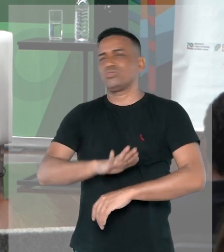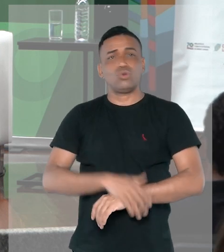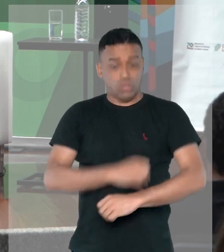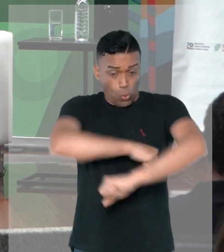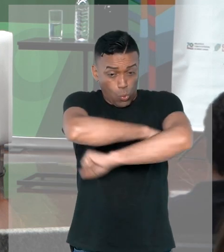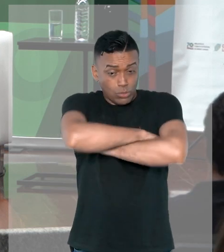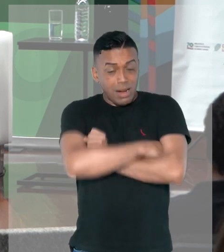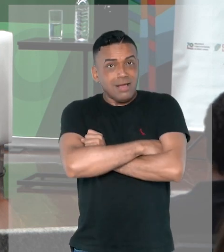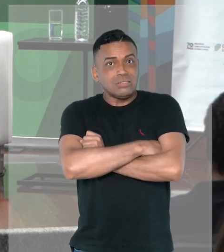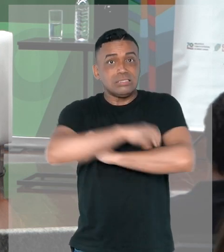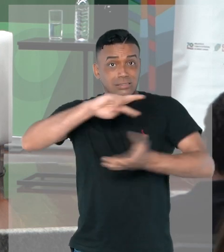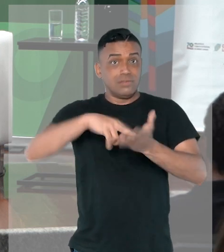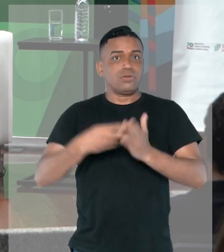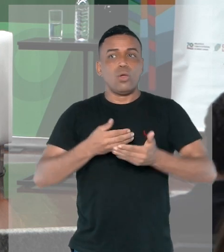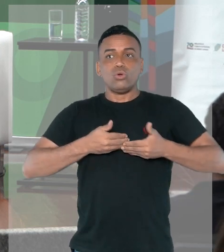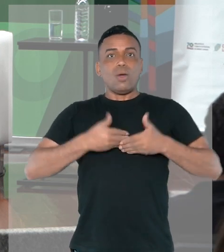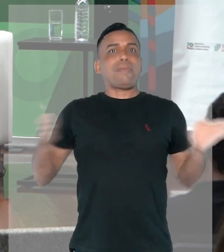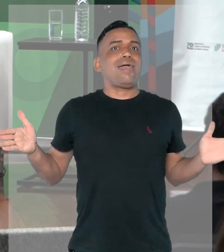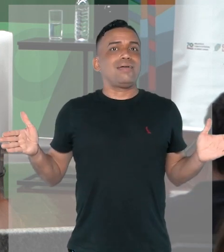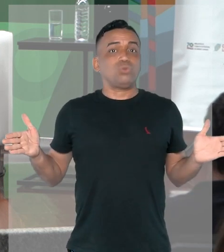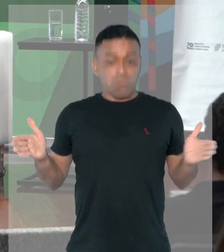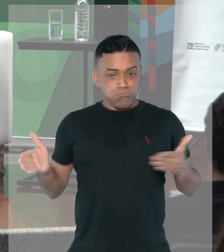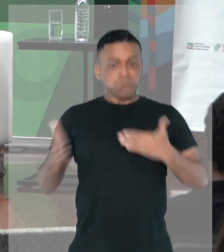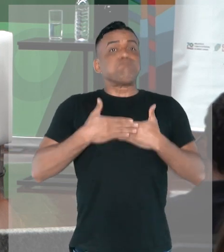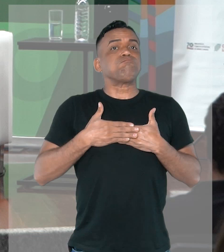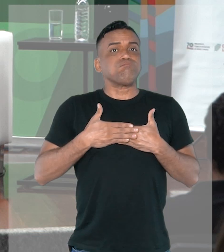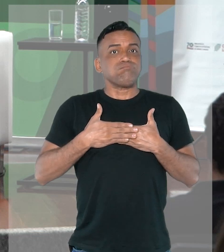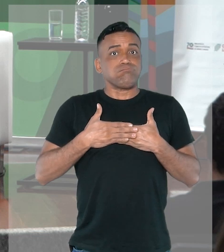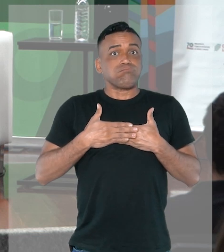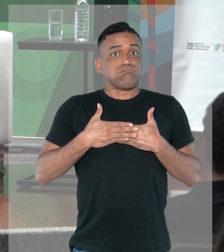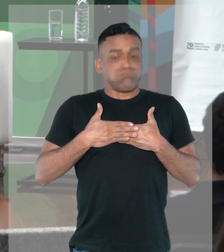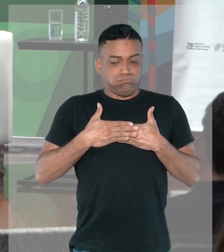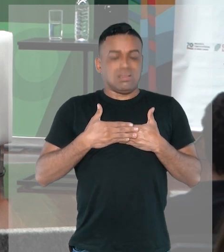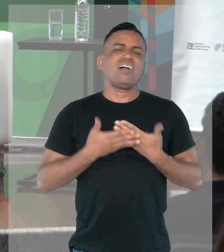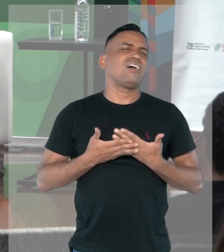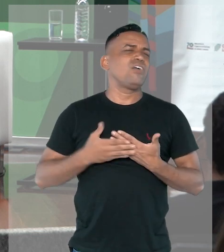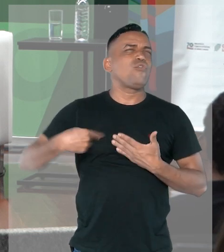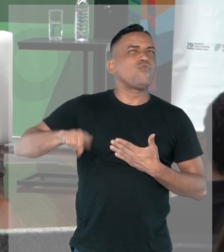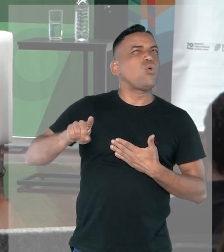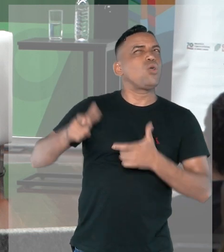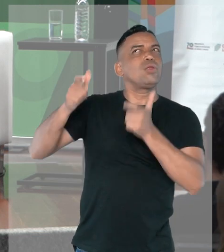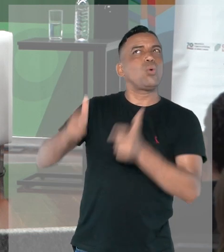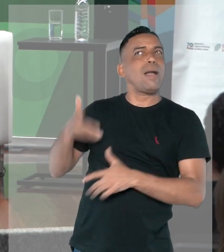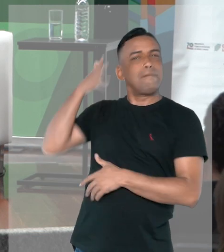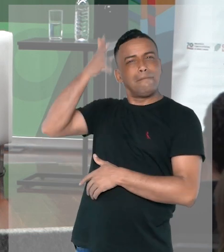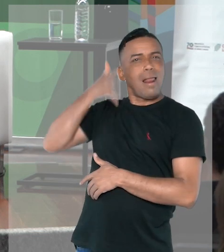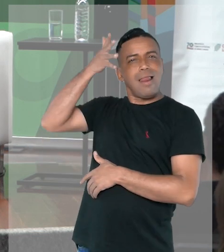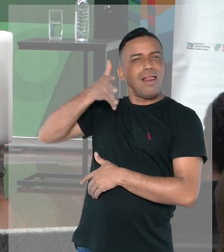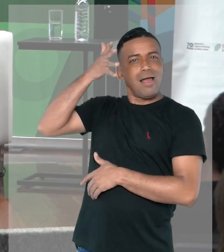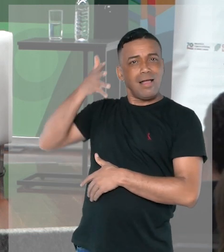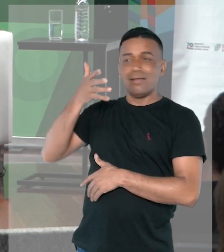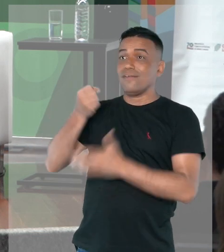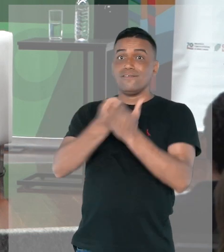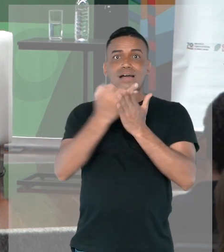cruza o braço, significa, eu estou aberta a você, eu me fechei. Uma vez eu fui fazer palestra e era um monte